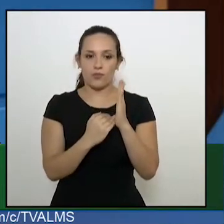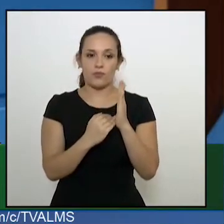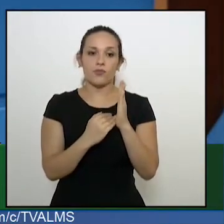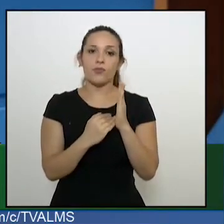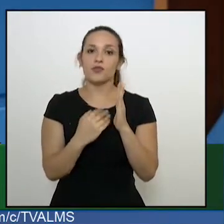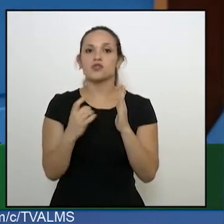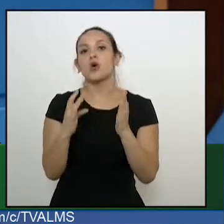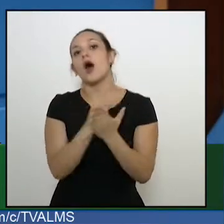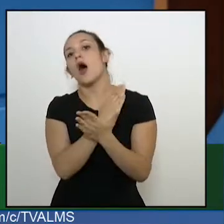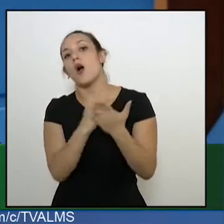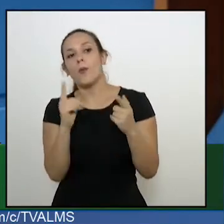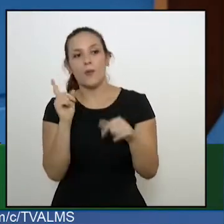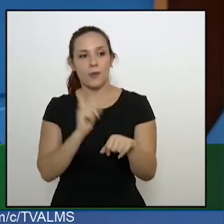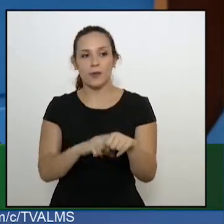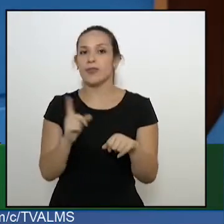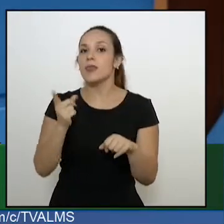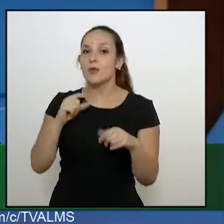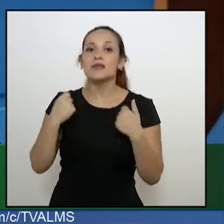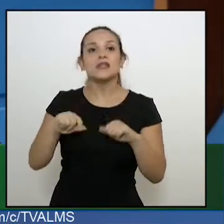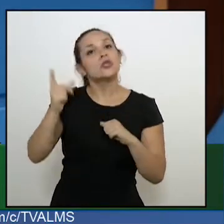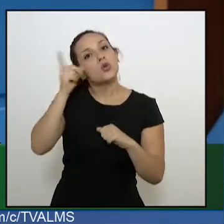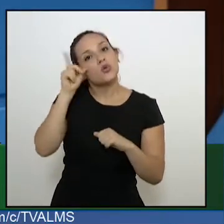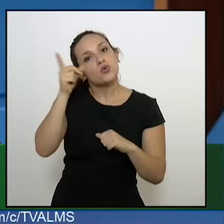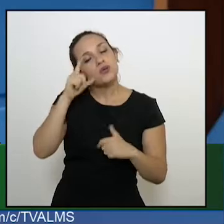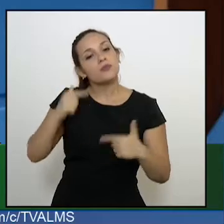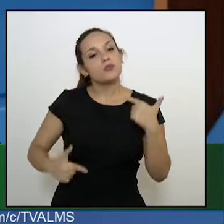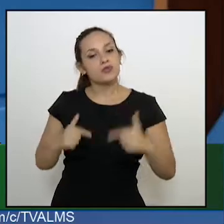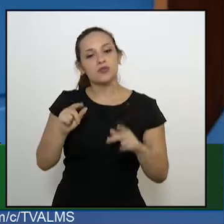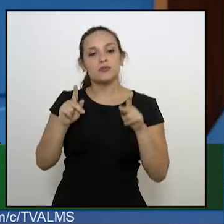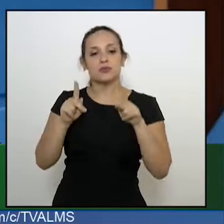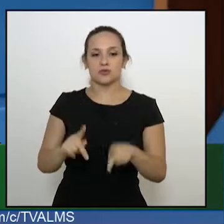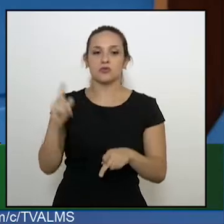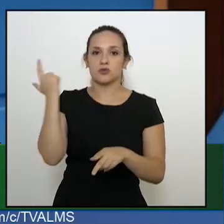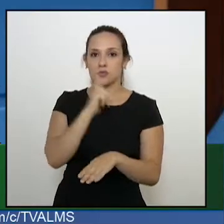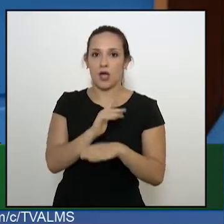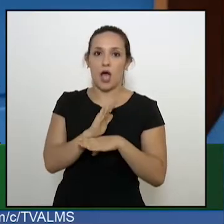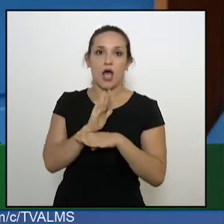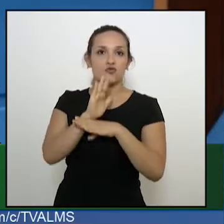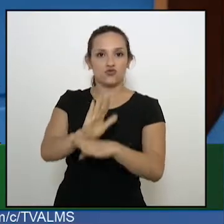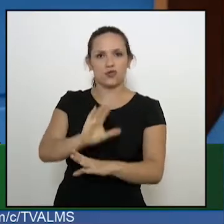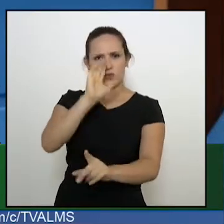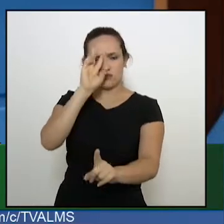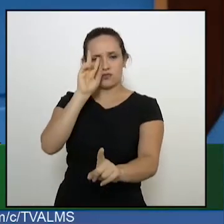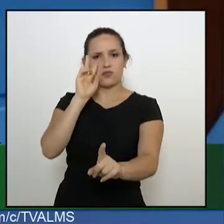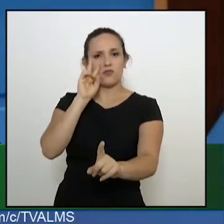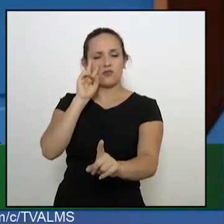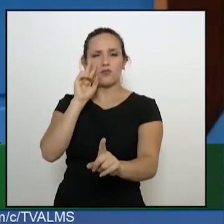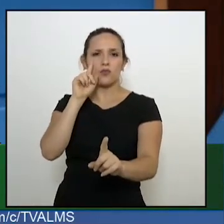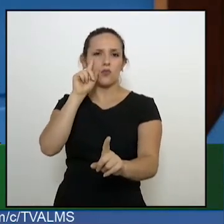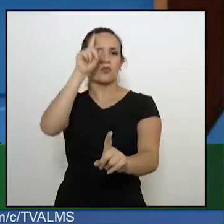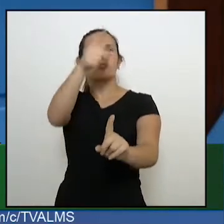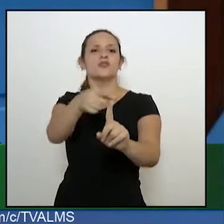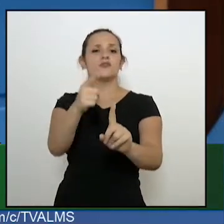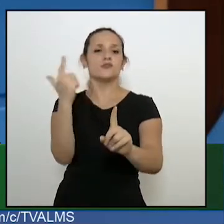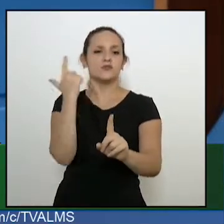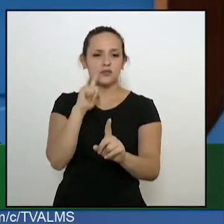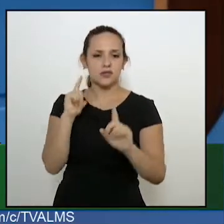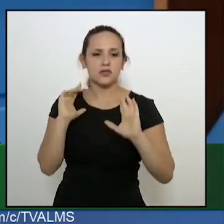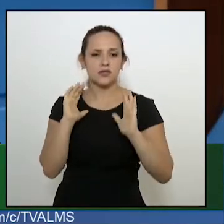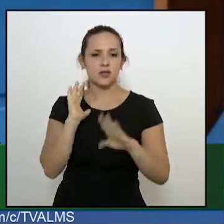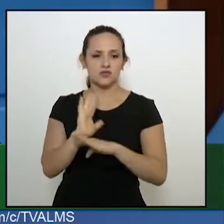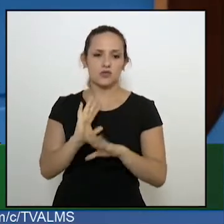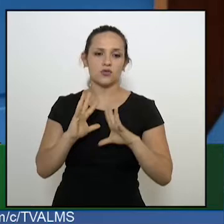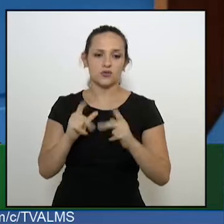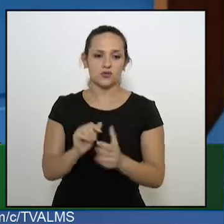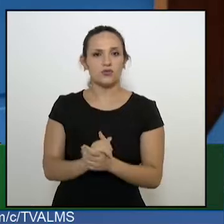alguns momentos, mas que em todo o dia a dia o governo esteja com este olhar em todas as secretarias. Era